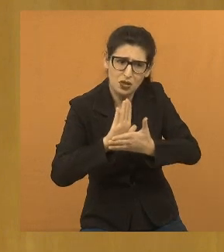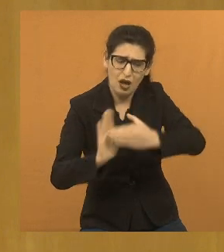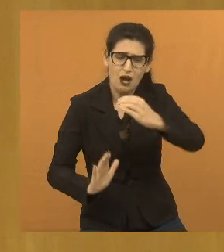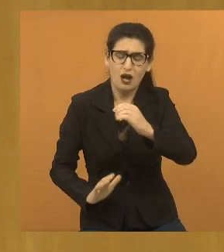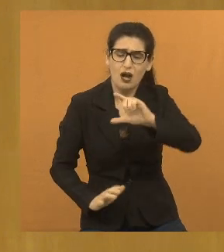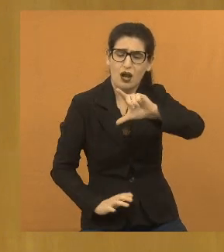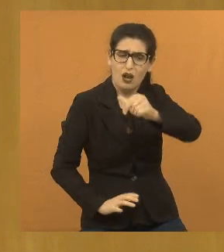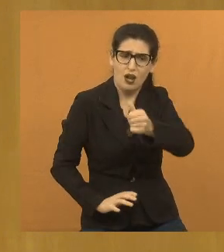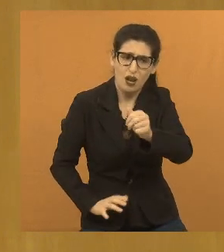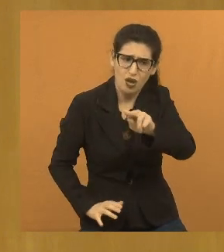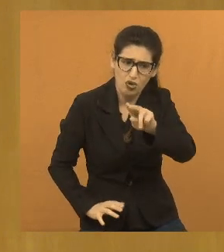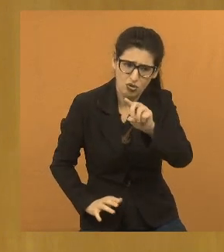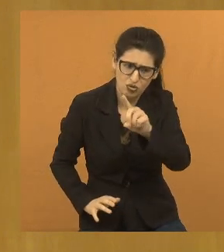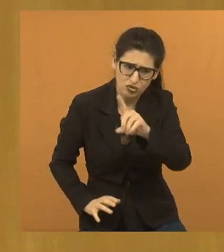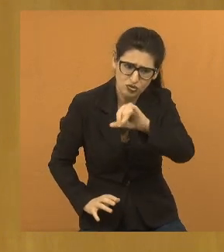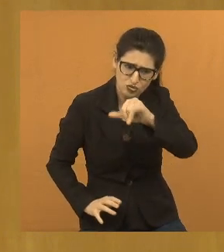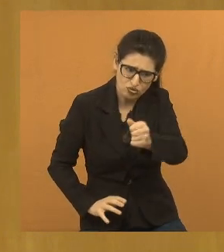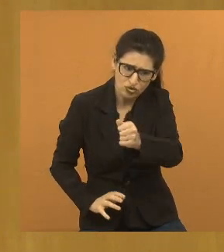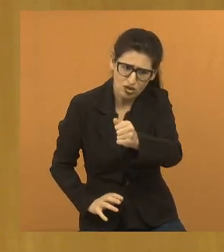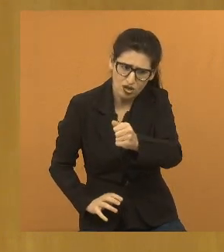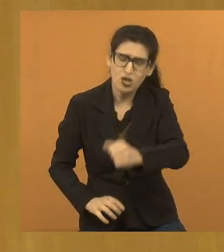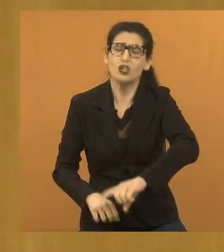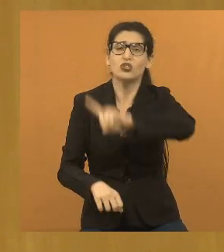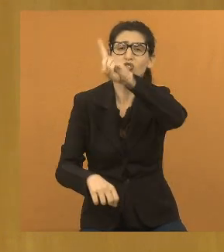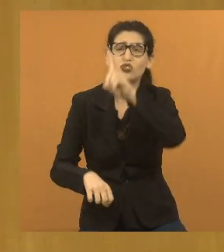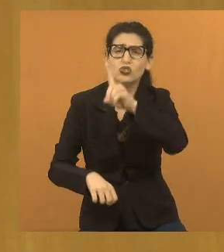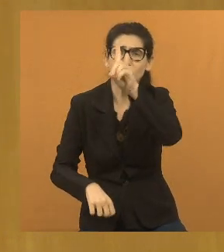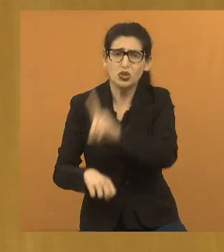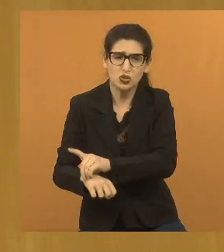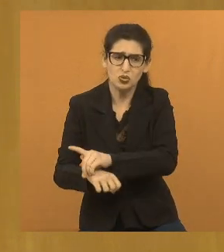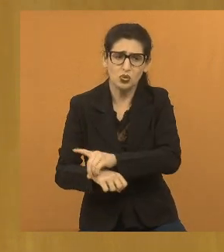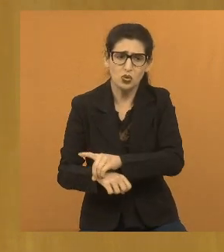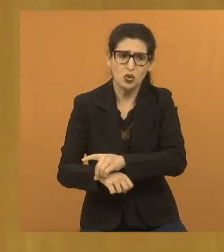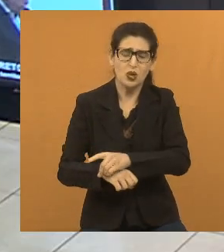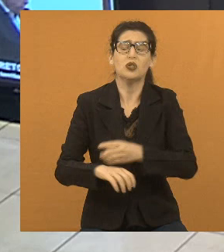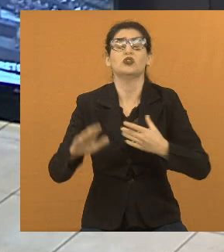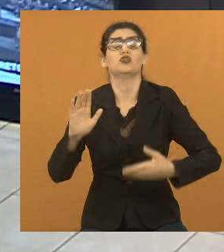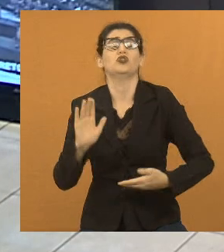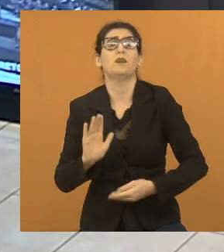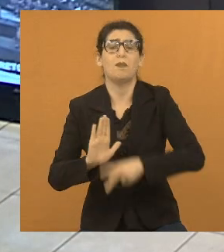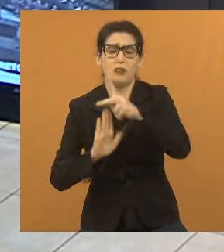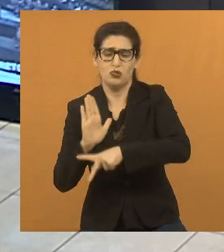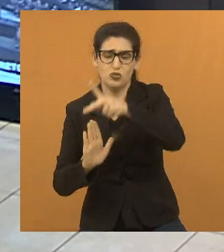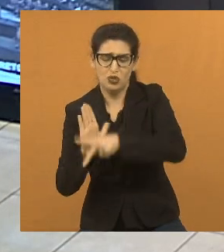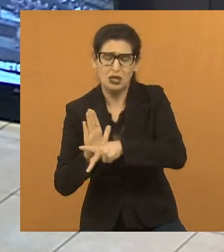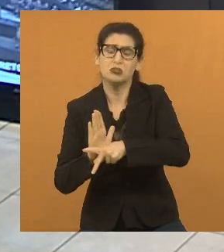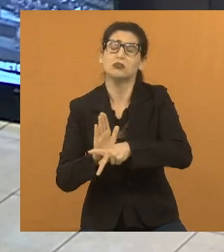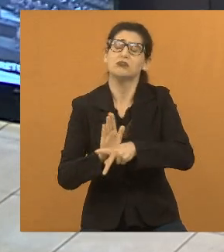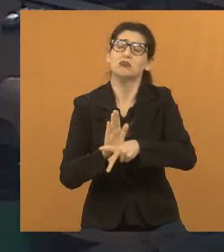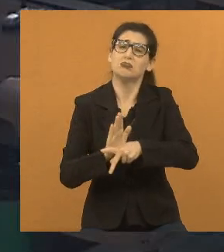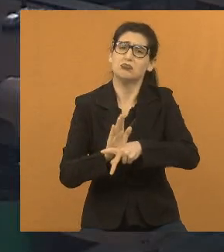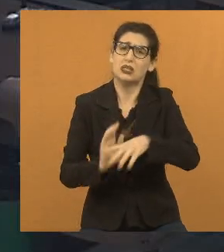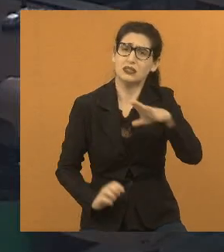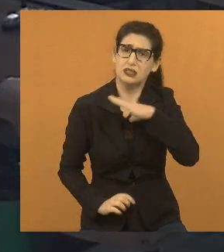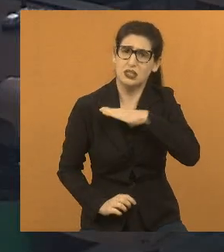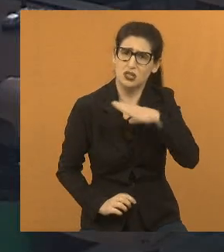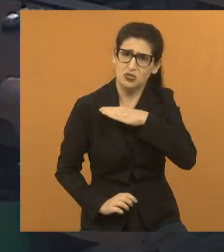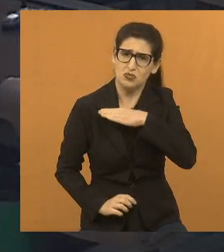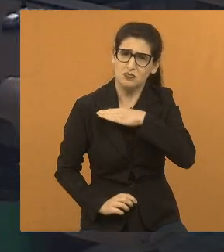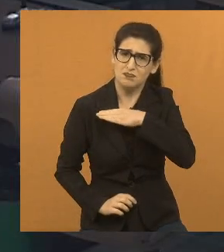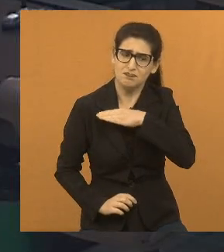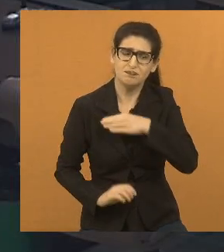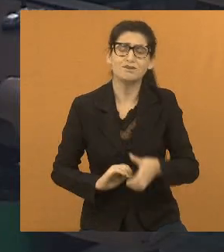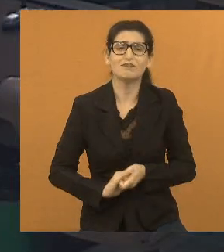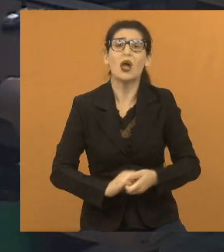Cláudia Ciapina Roldão, diretora de projetos e urbanismo. Pois não, Alexandre?